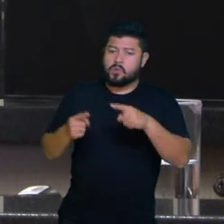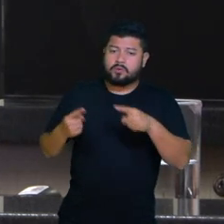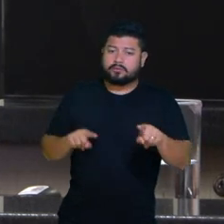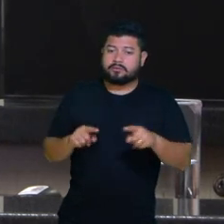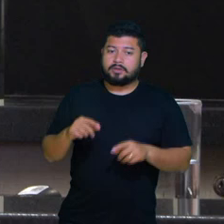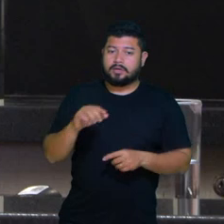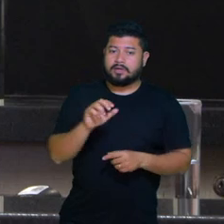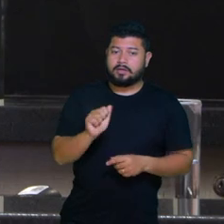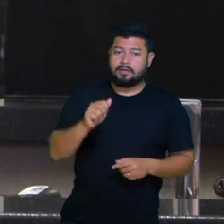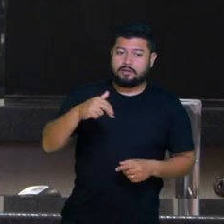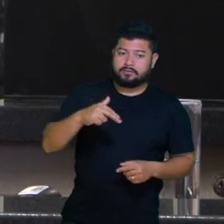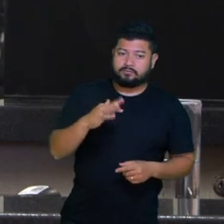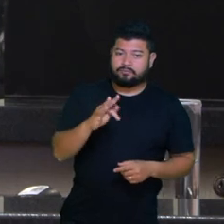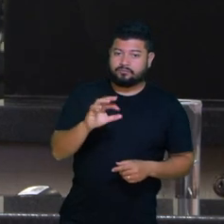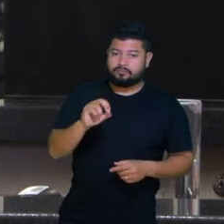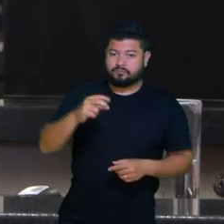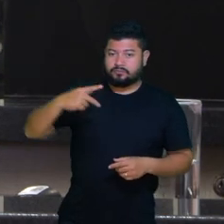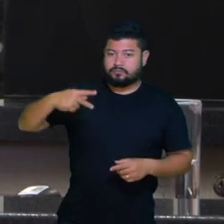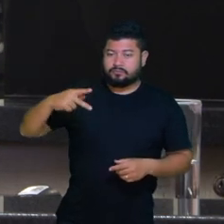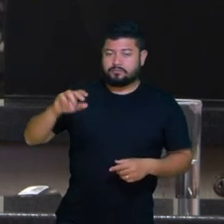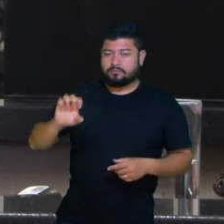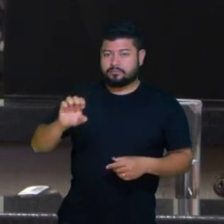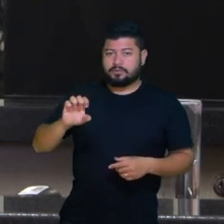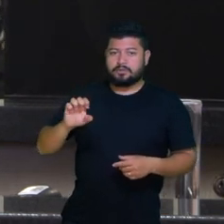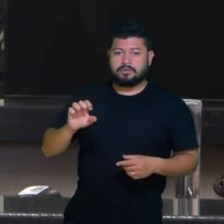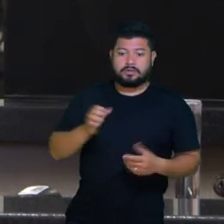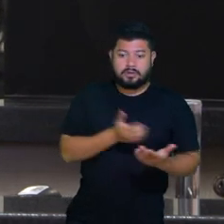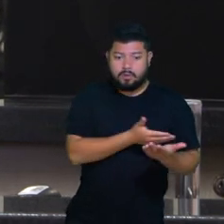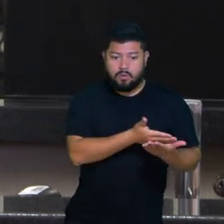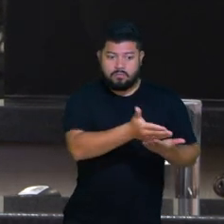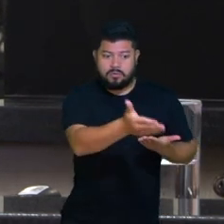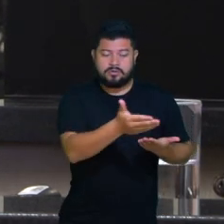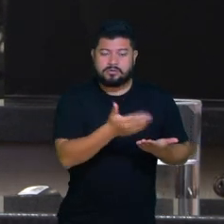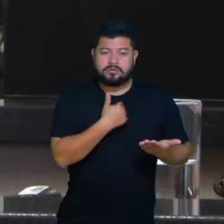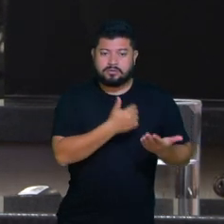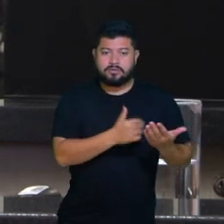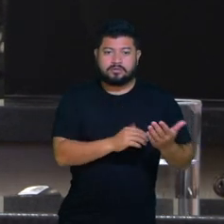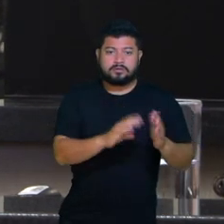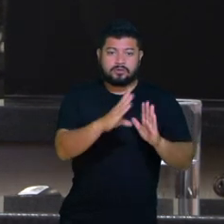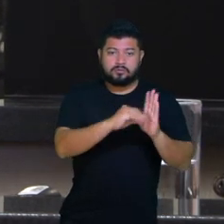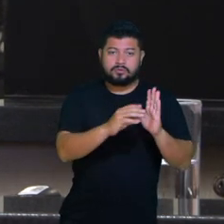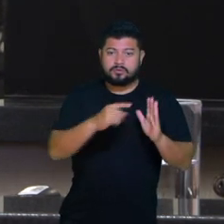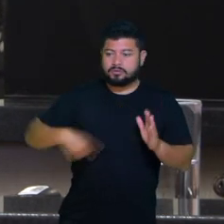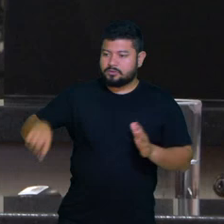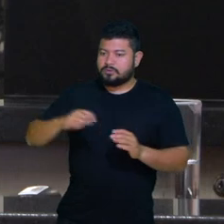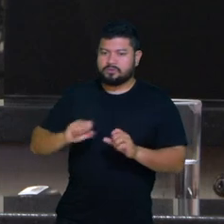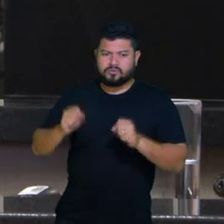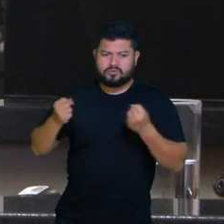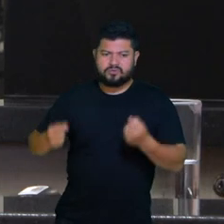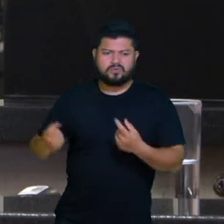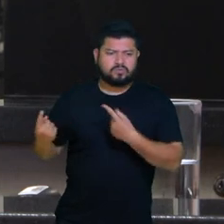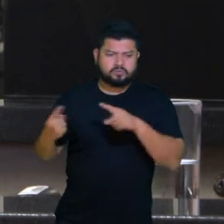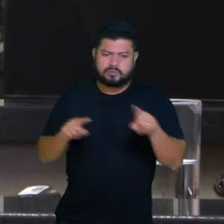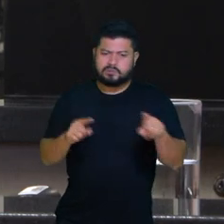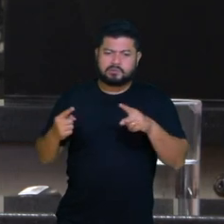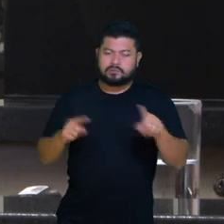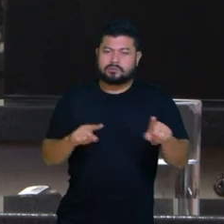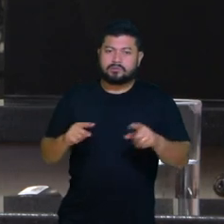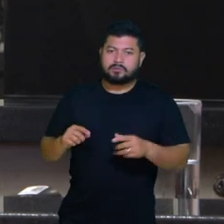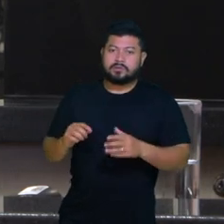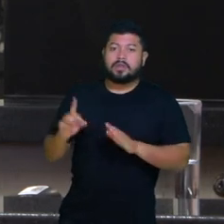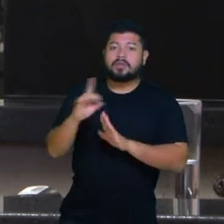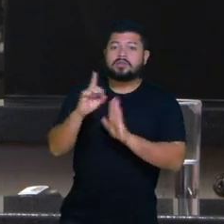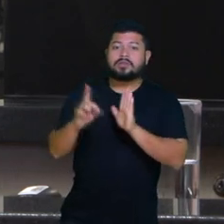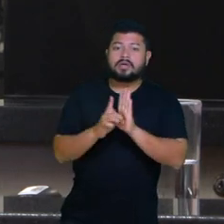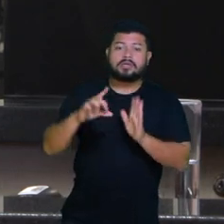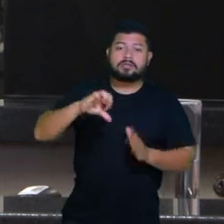isso Desde do início né nós fizemos resistência lá no final da década de 90 quando né